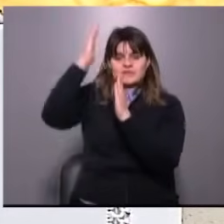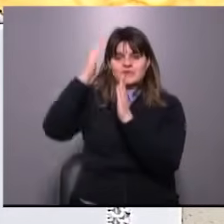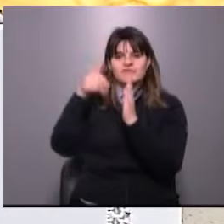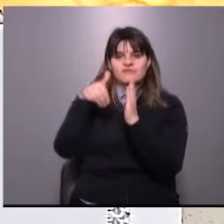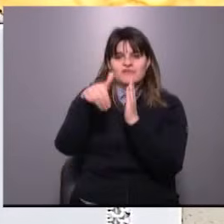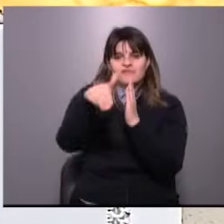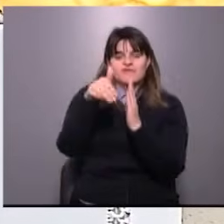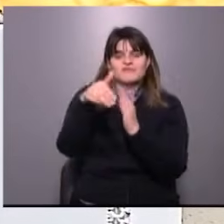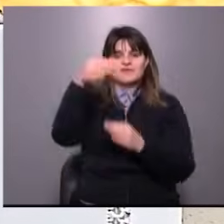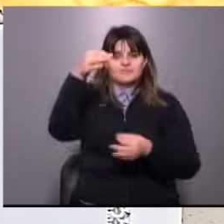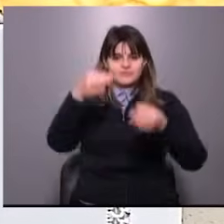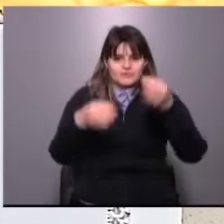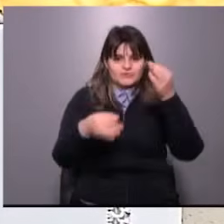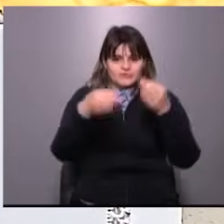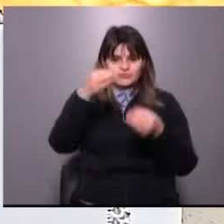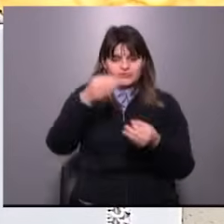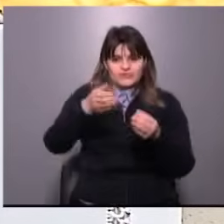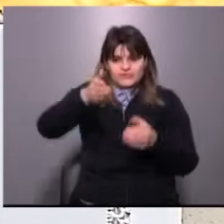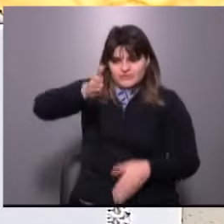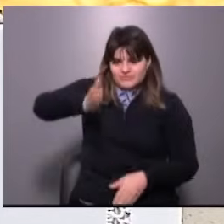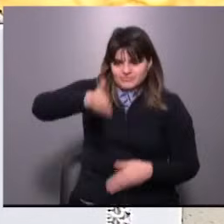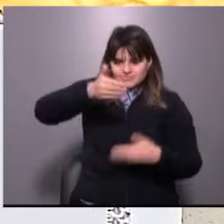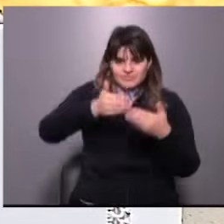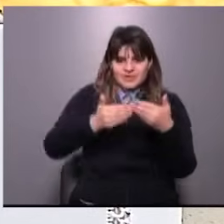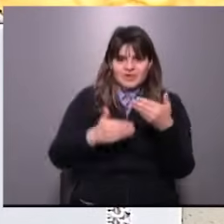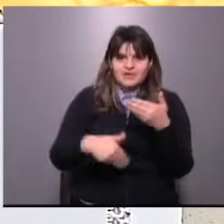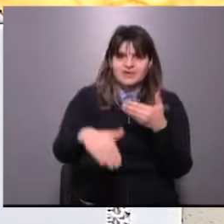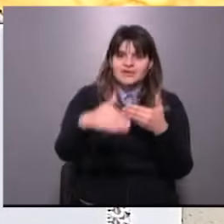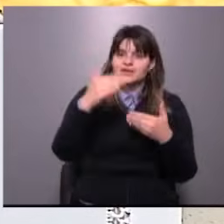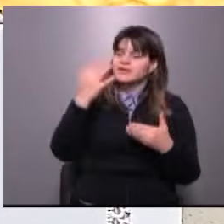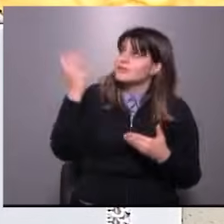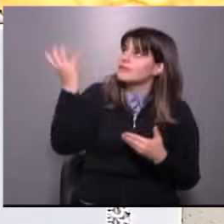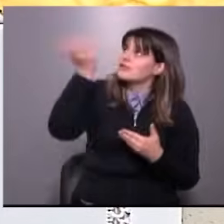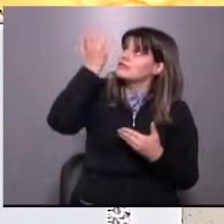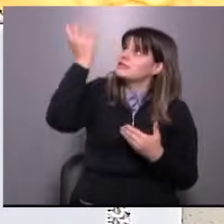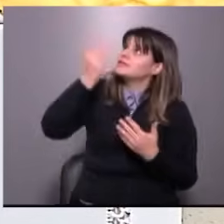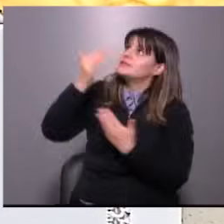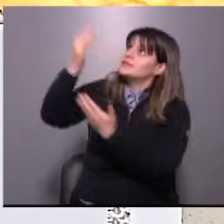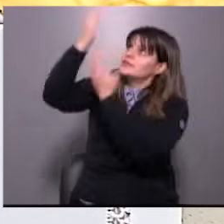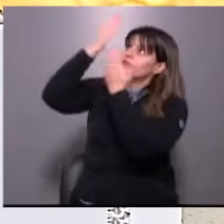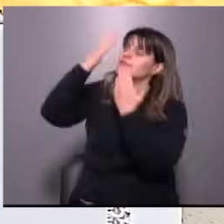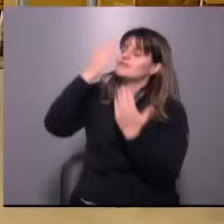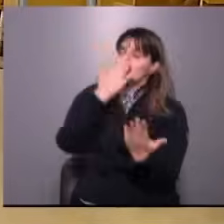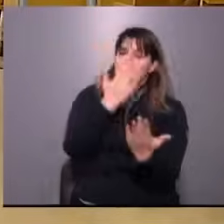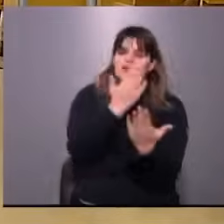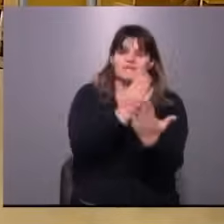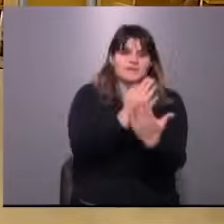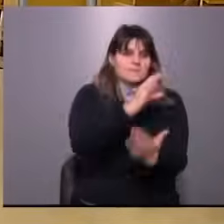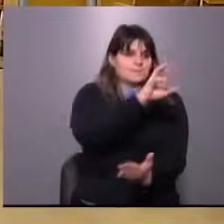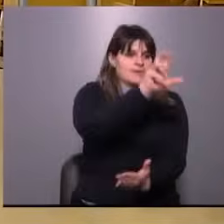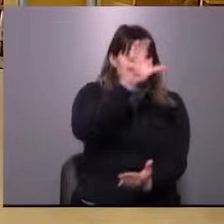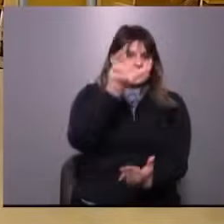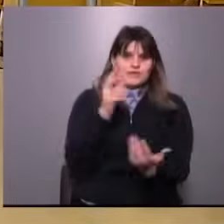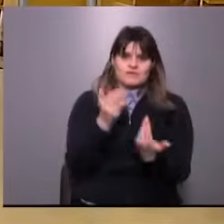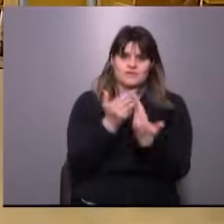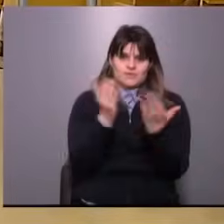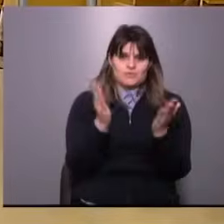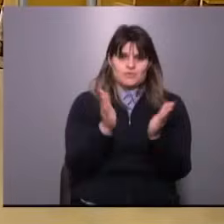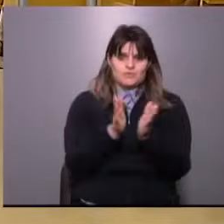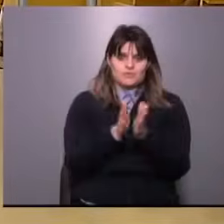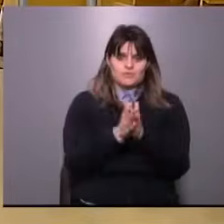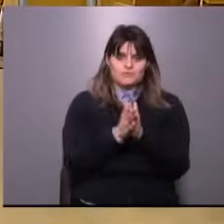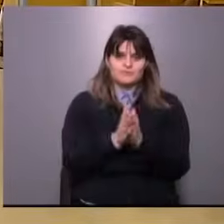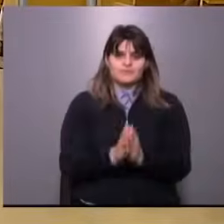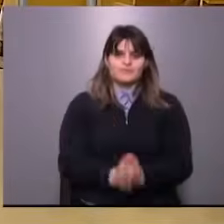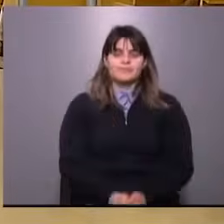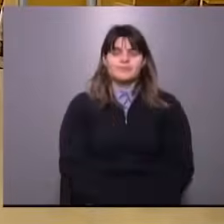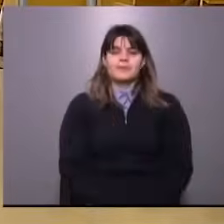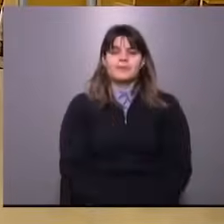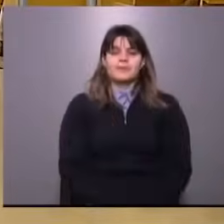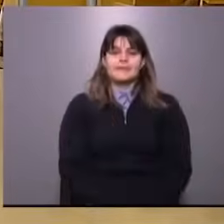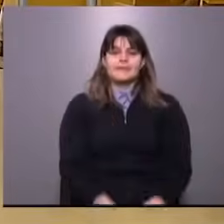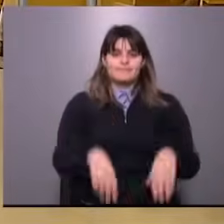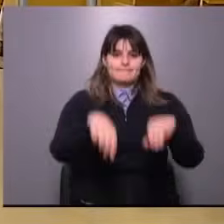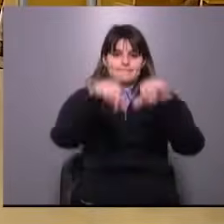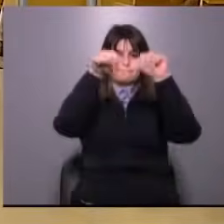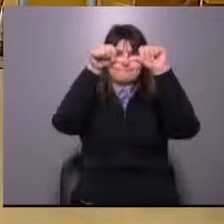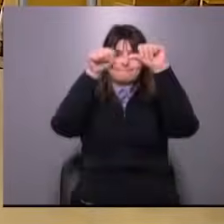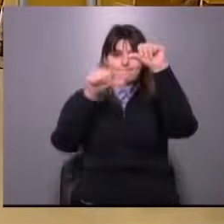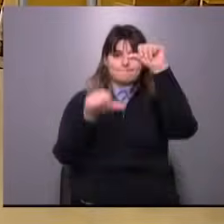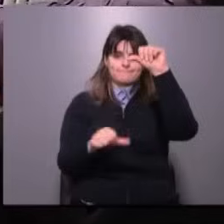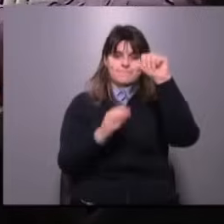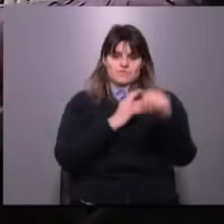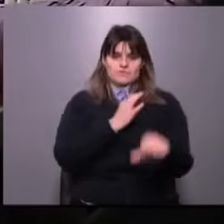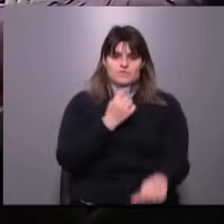Deus fará brotar a justiça e o louvor diante de todas as nações.